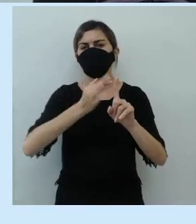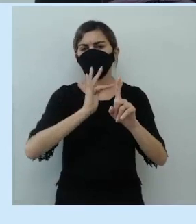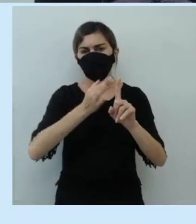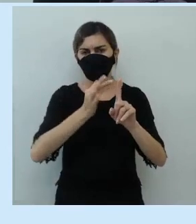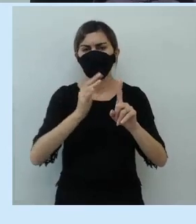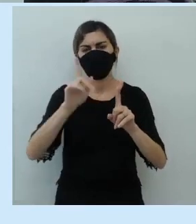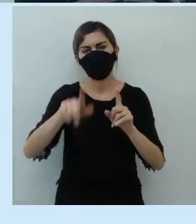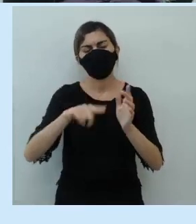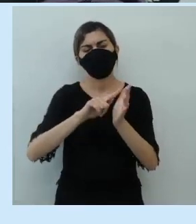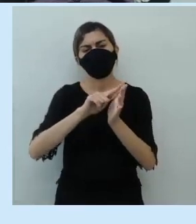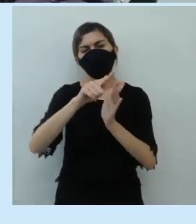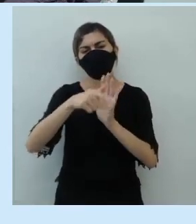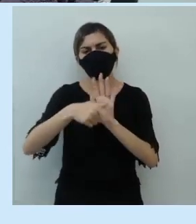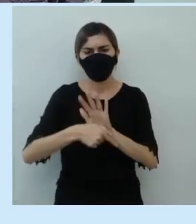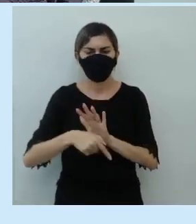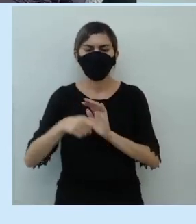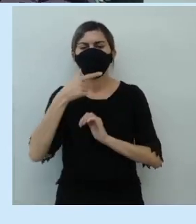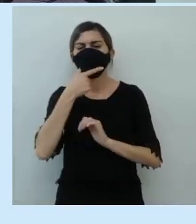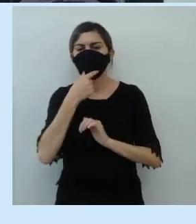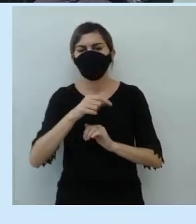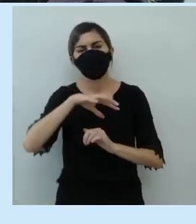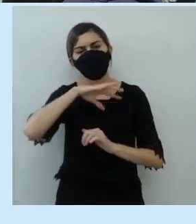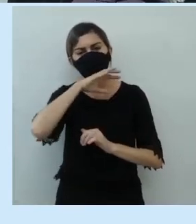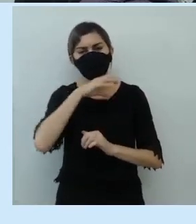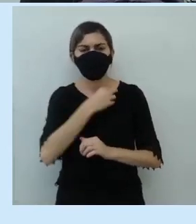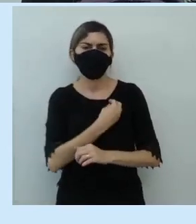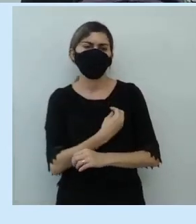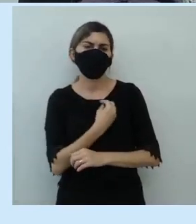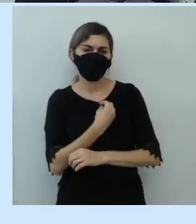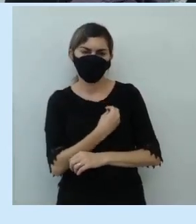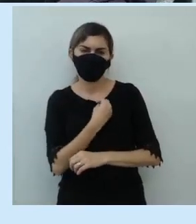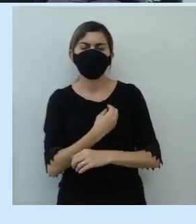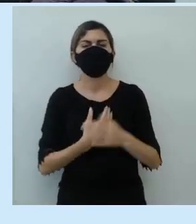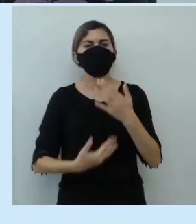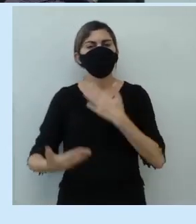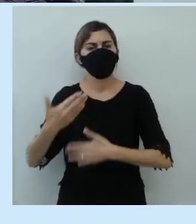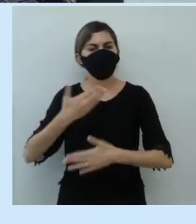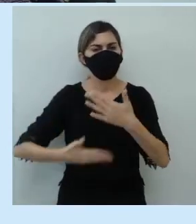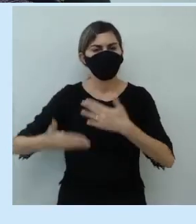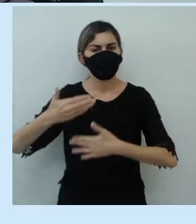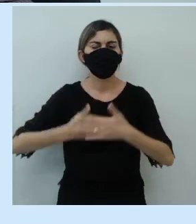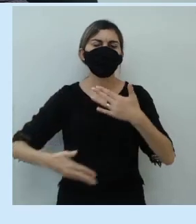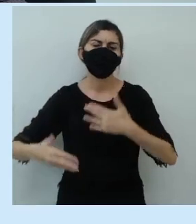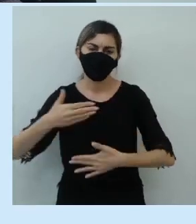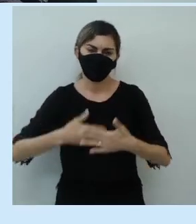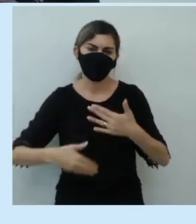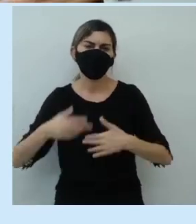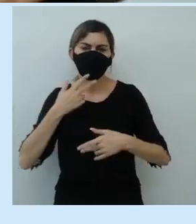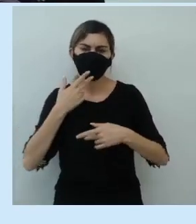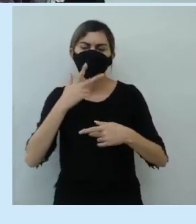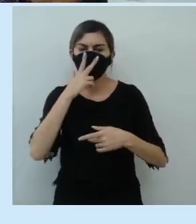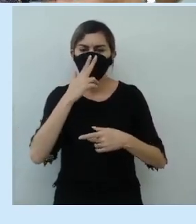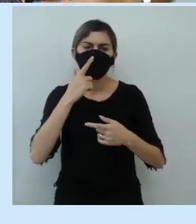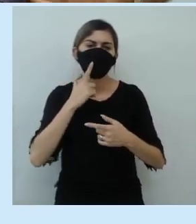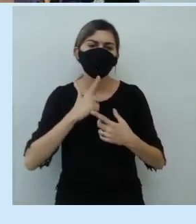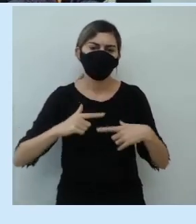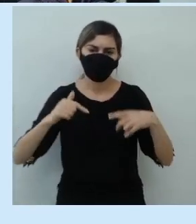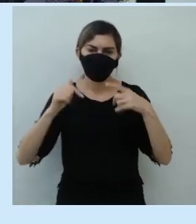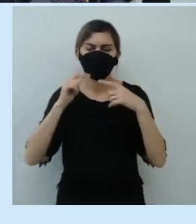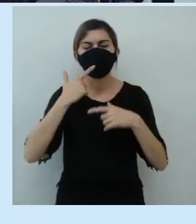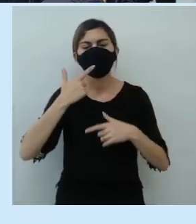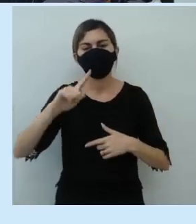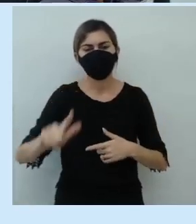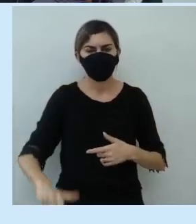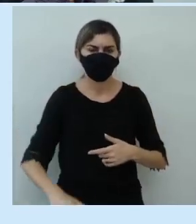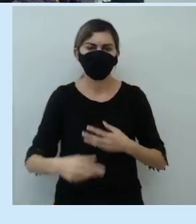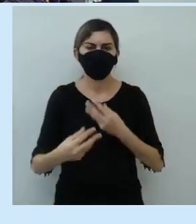um gênero em que homens e animais convivem e conversam, e interagem e falam a mesma língua, né?